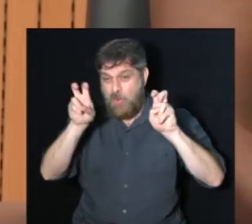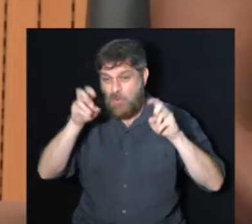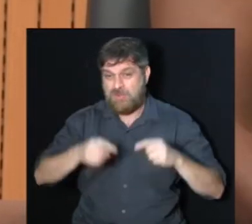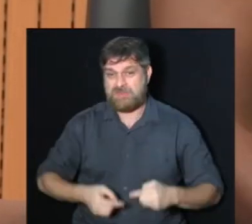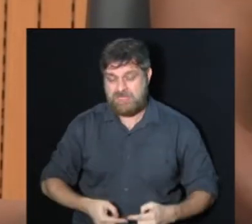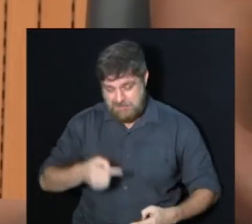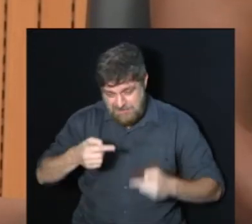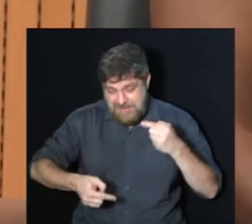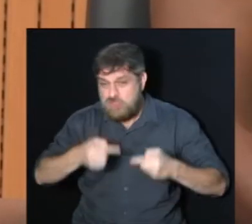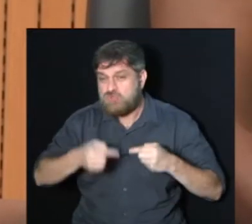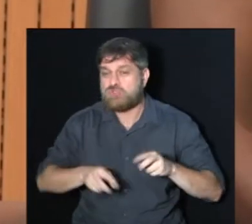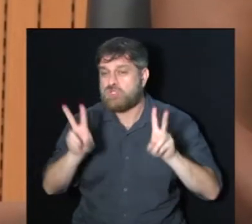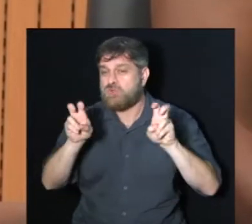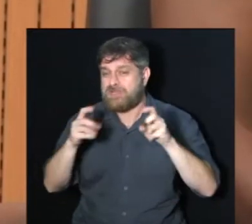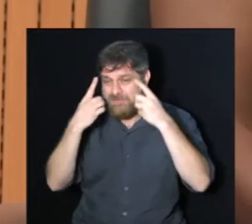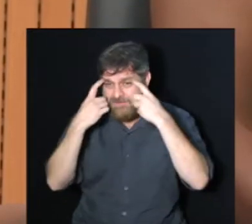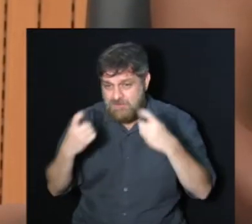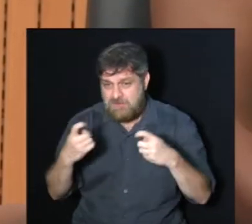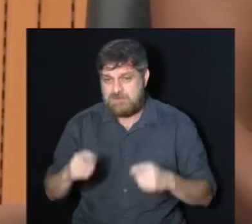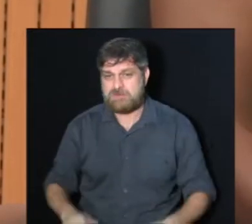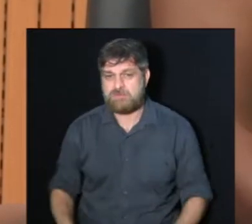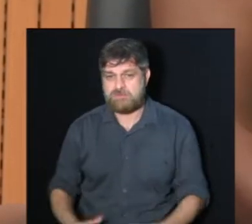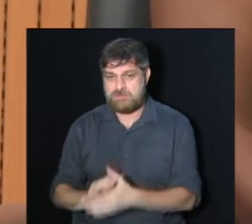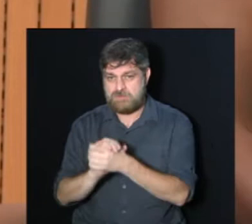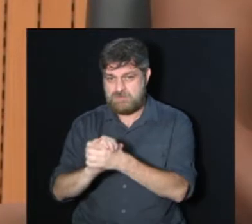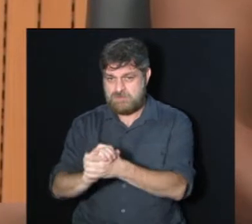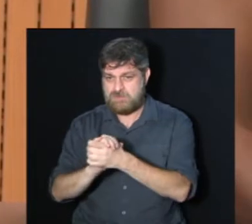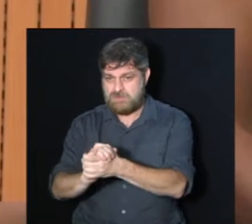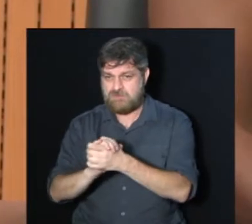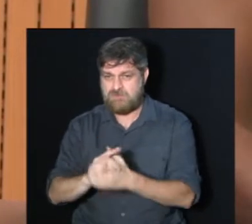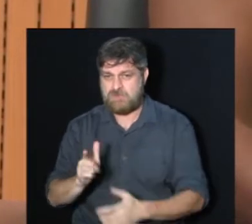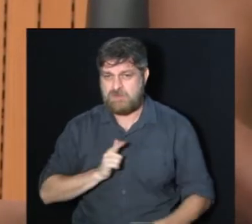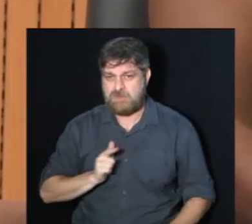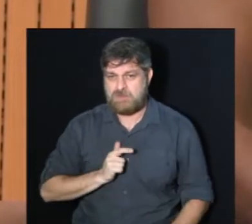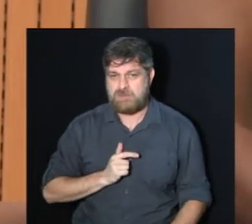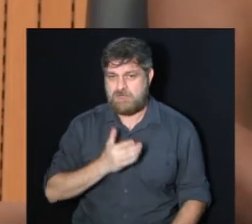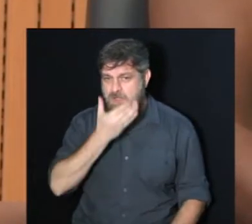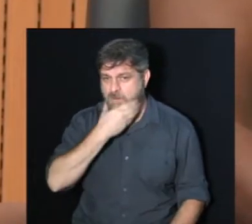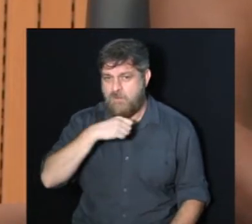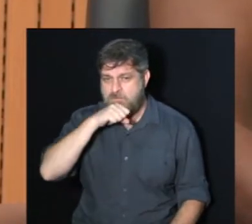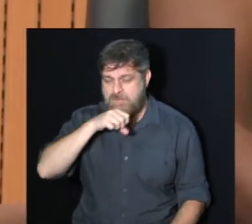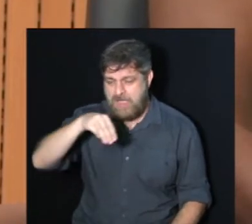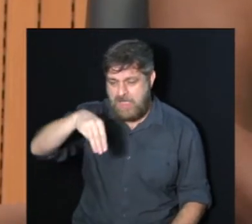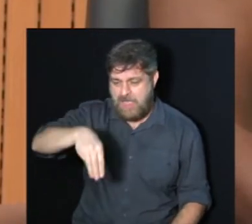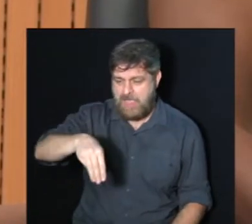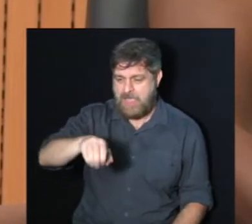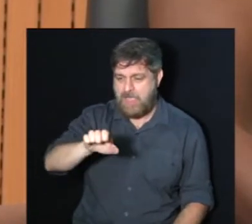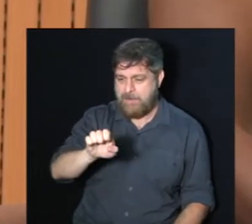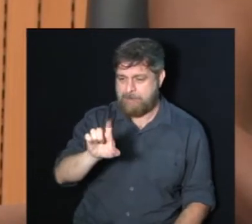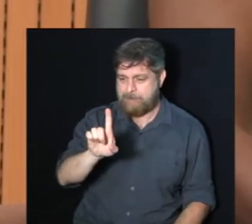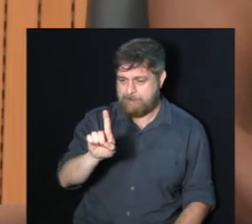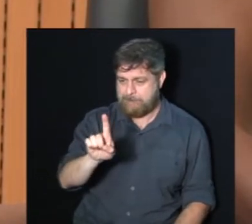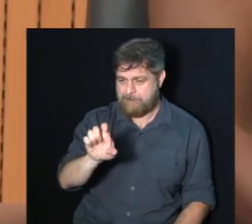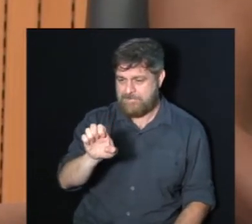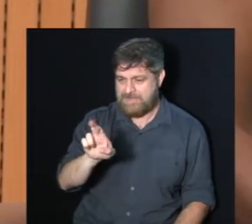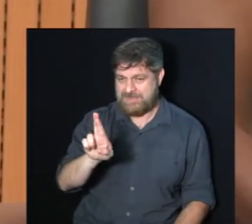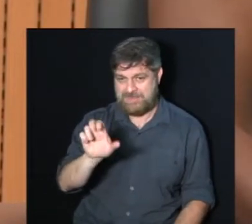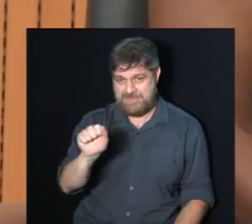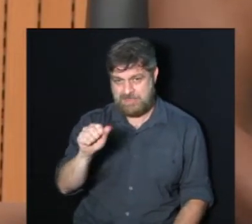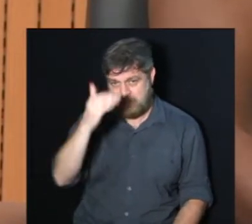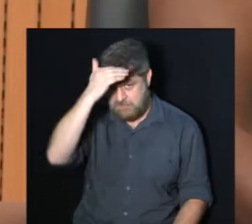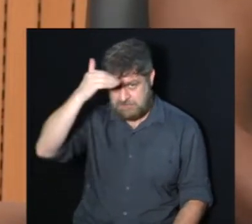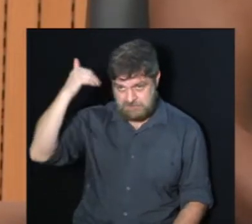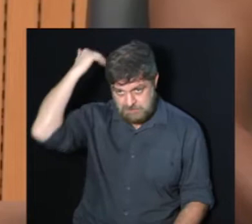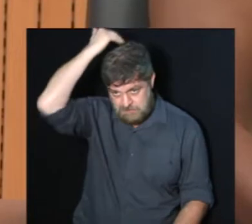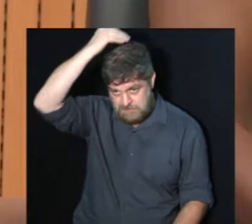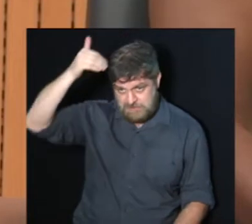parabéns para mais uma casa, apesar de Pai Medeiros estar sempre comigo várias vezes, na lavagem,